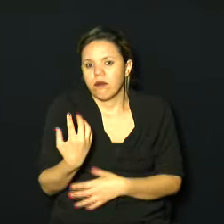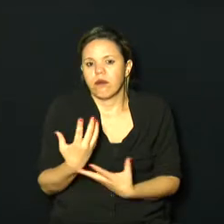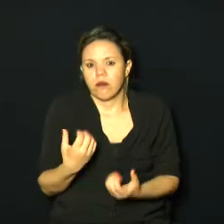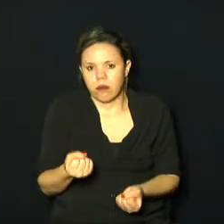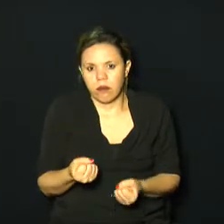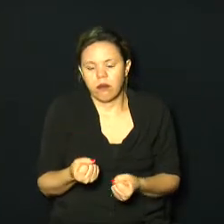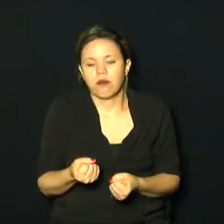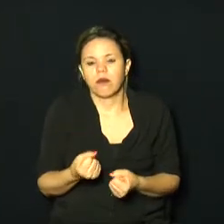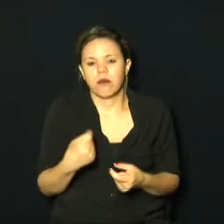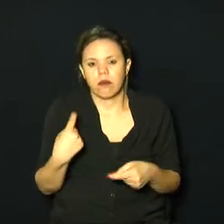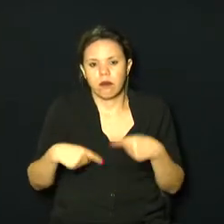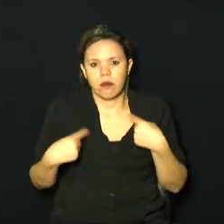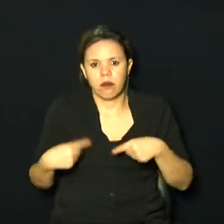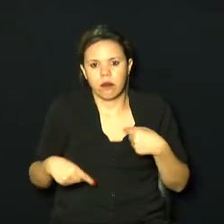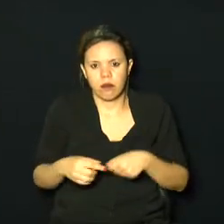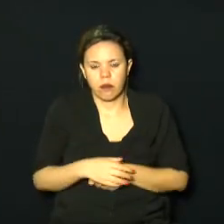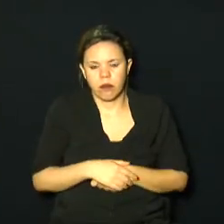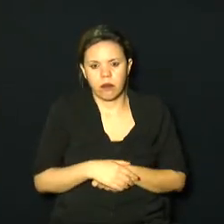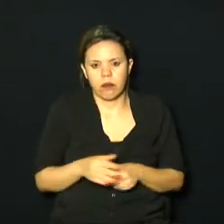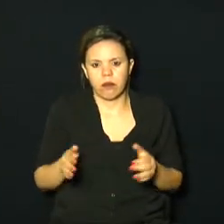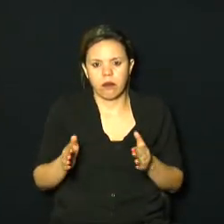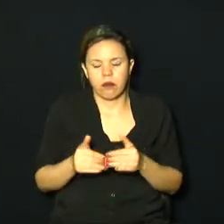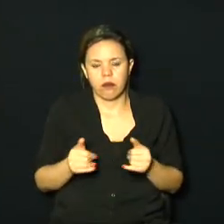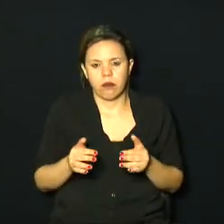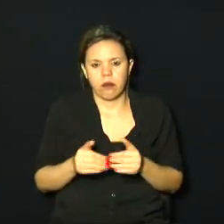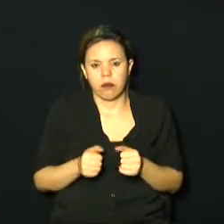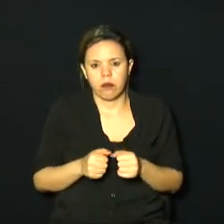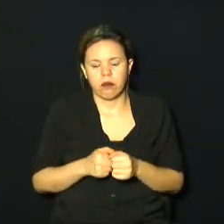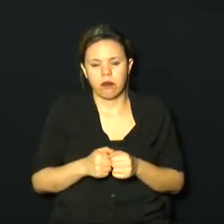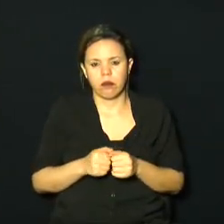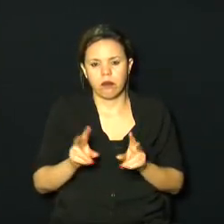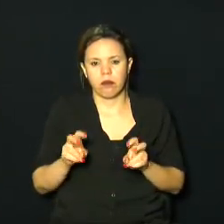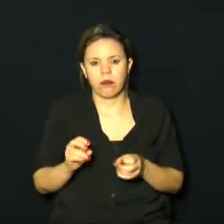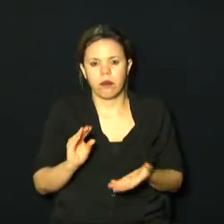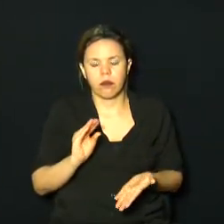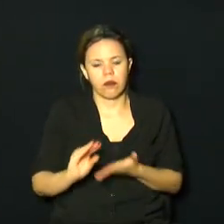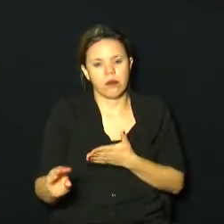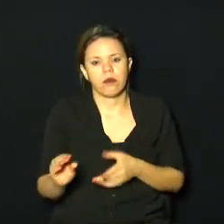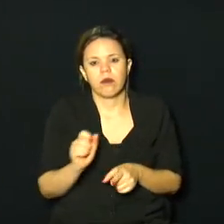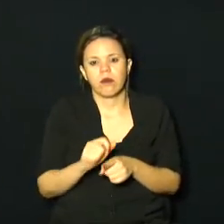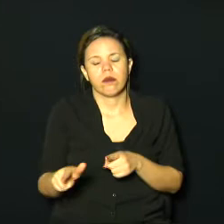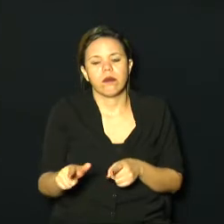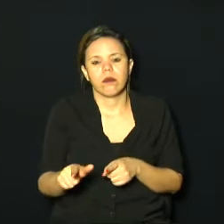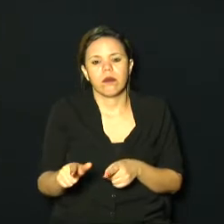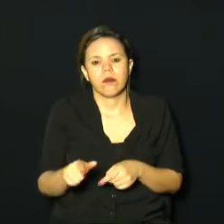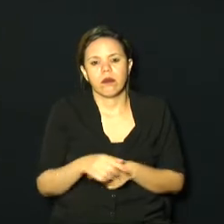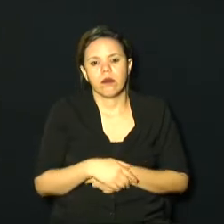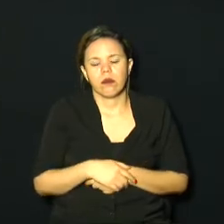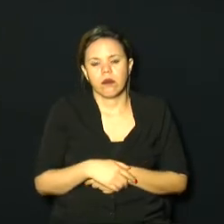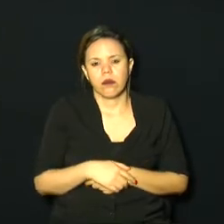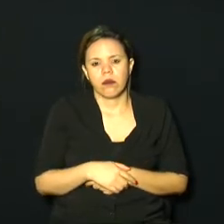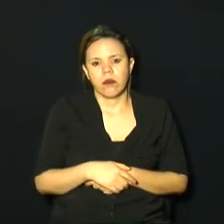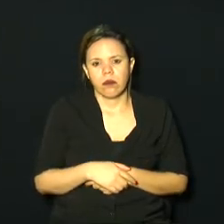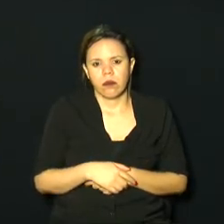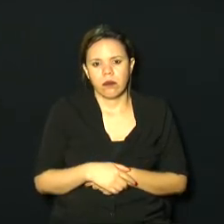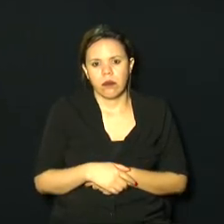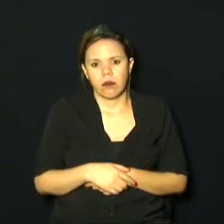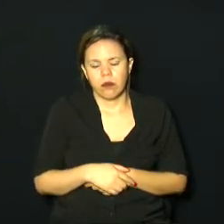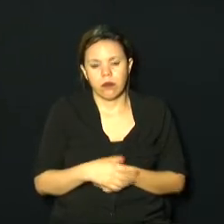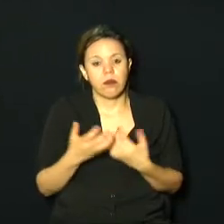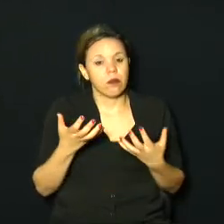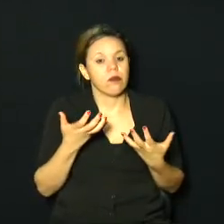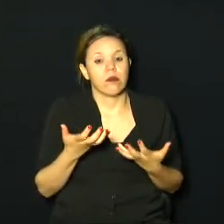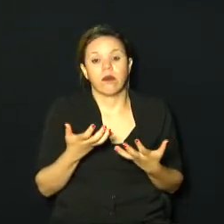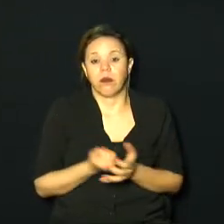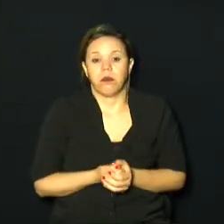um eventual pedido subsidiário em relação ao auxílio moradia, onde de antemão o que a gente requer, porque